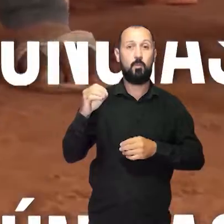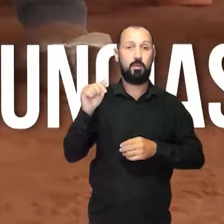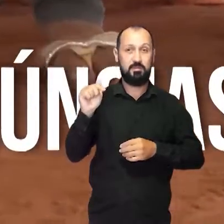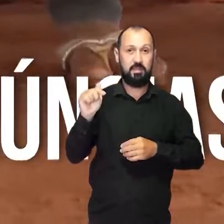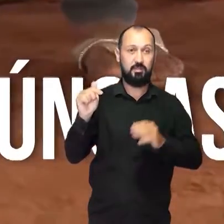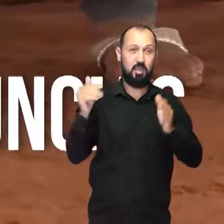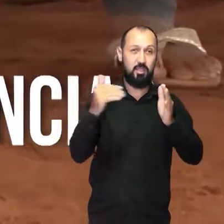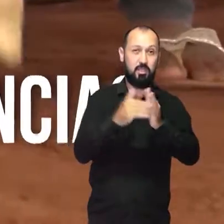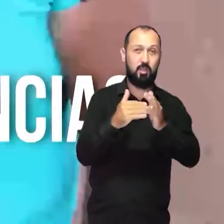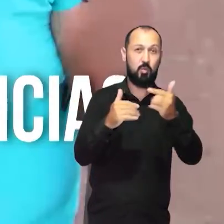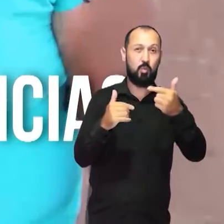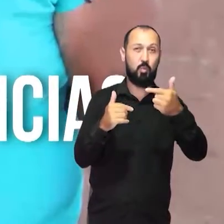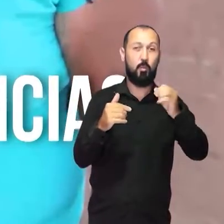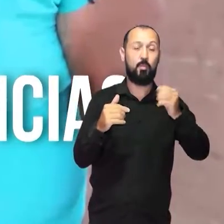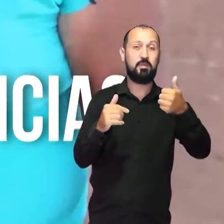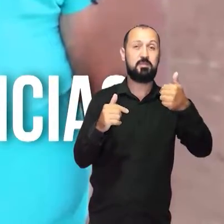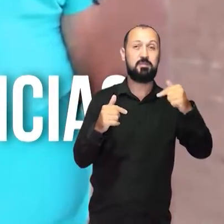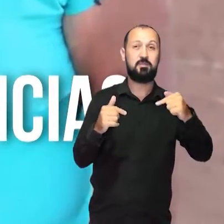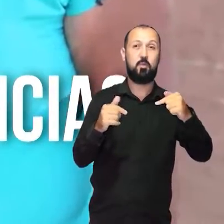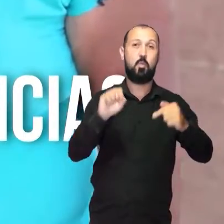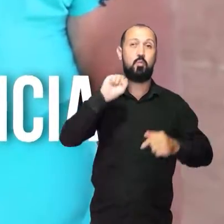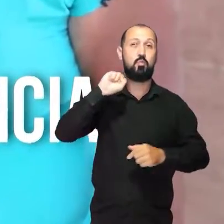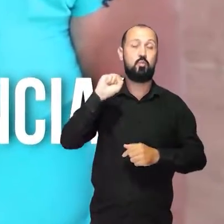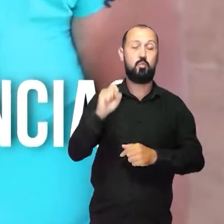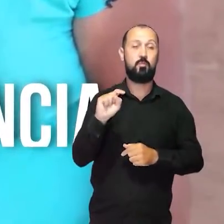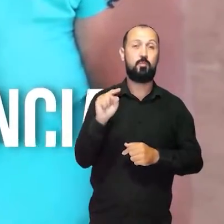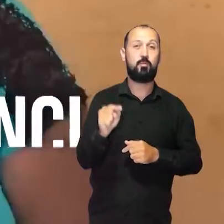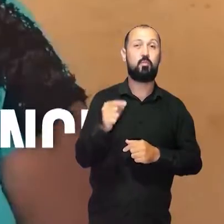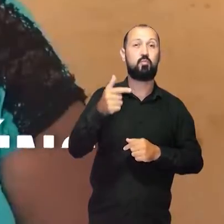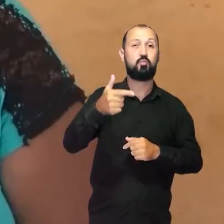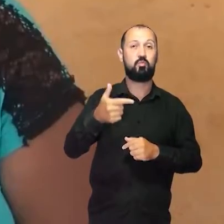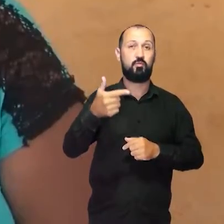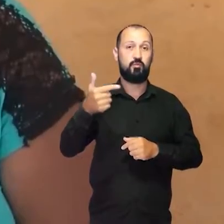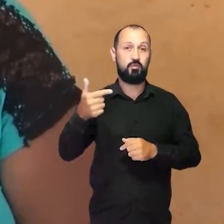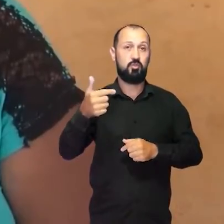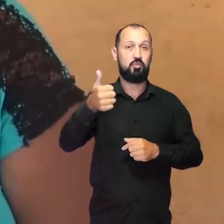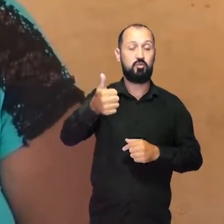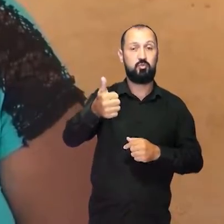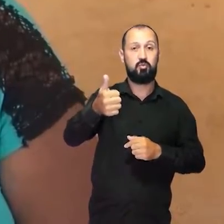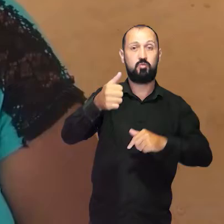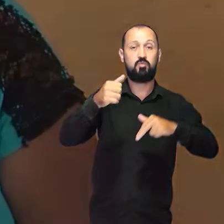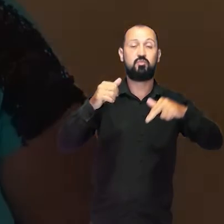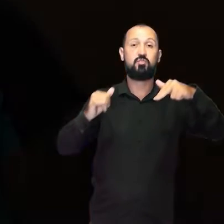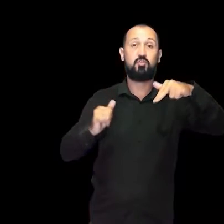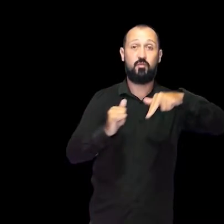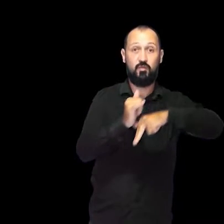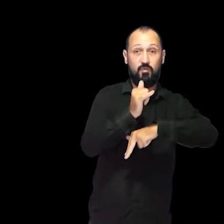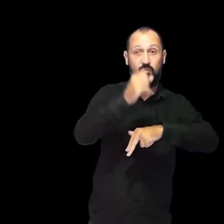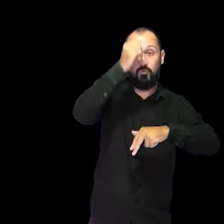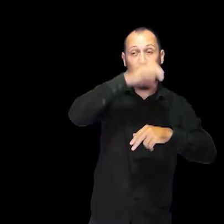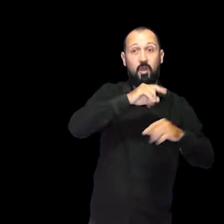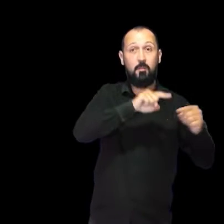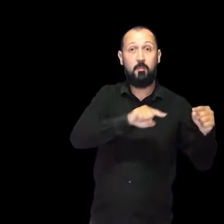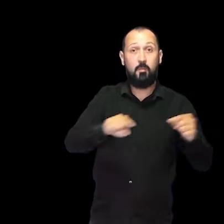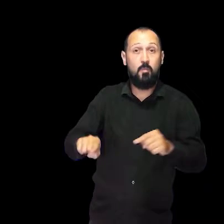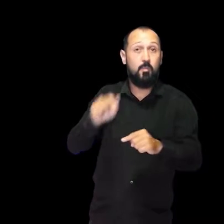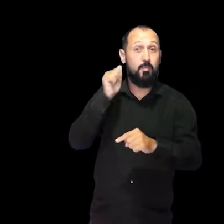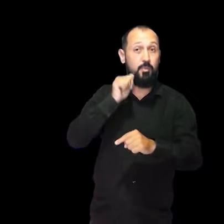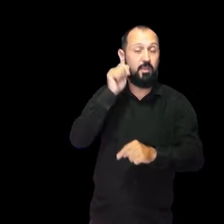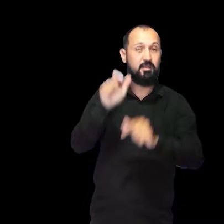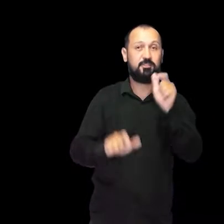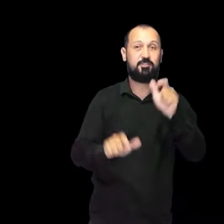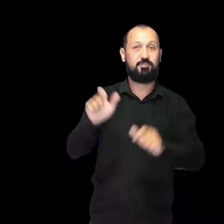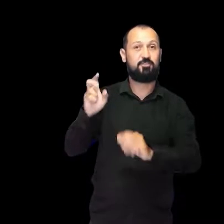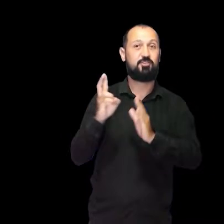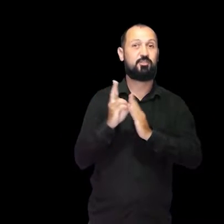foram registradas 8.221 denúncias de casos de violência contra mulheres indígenas. Em